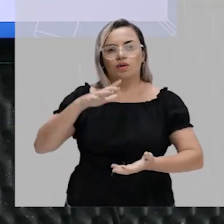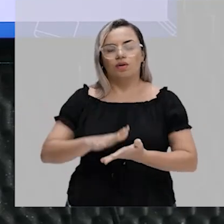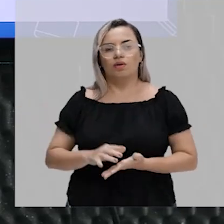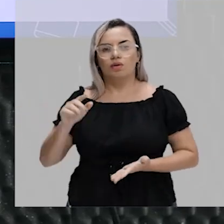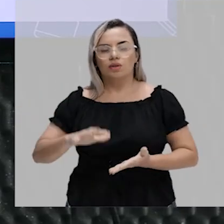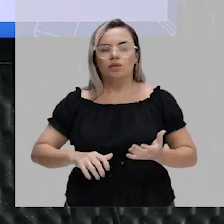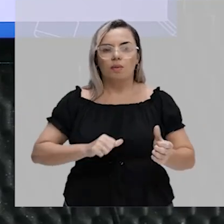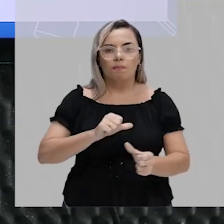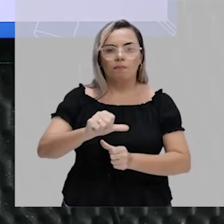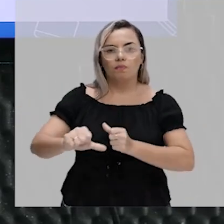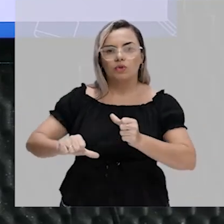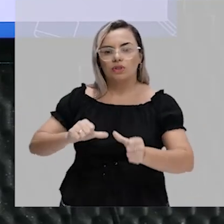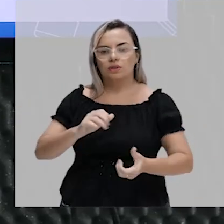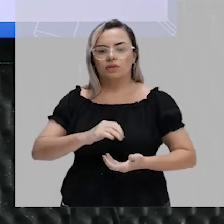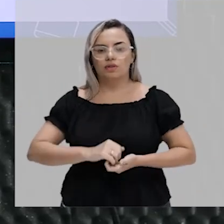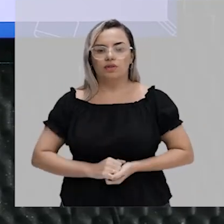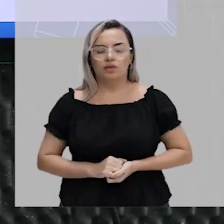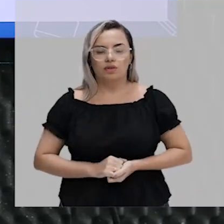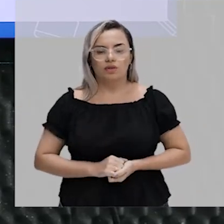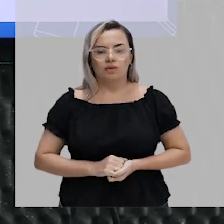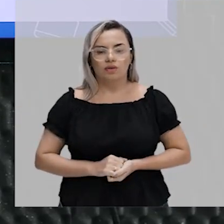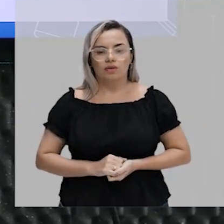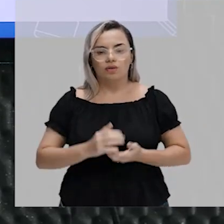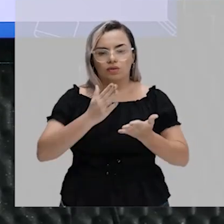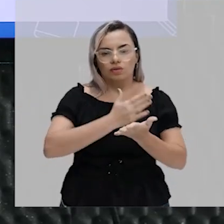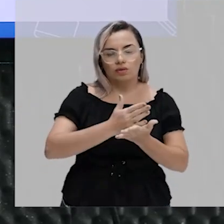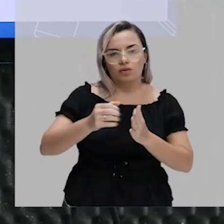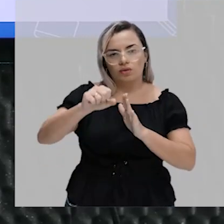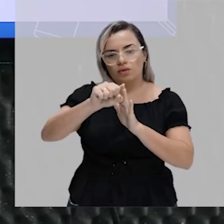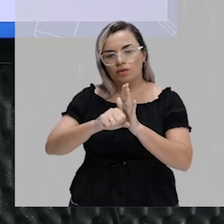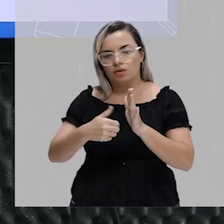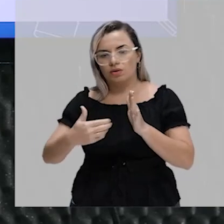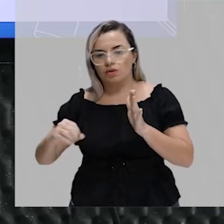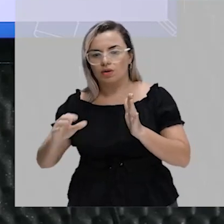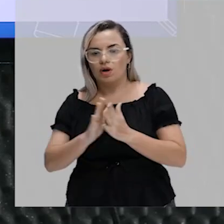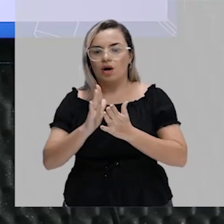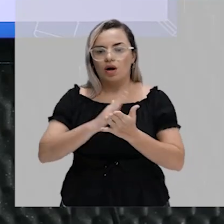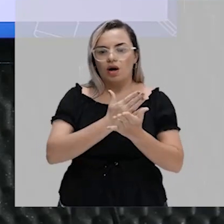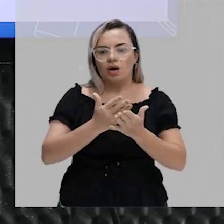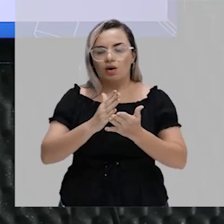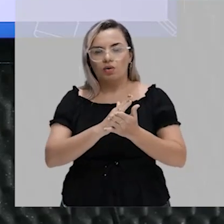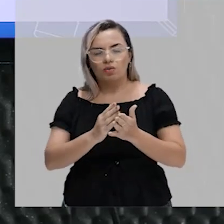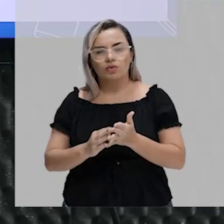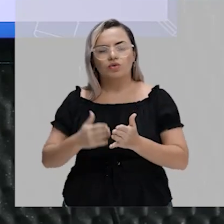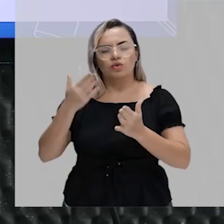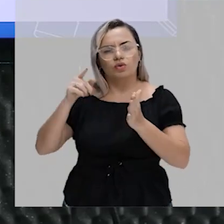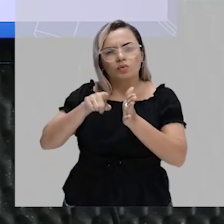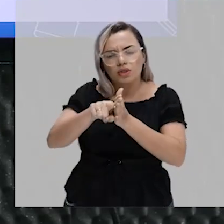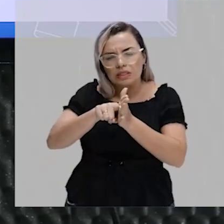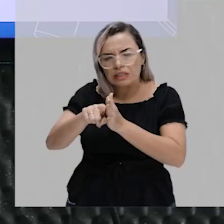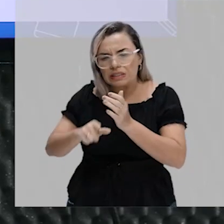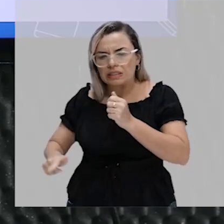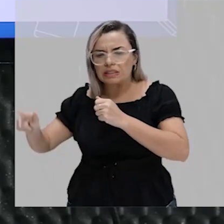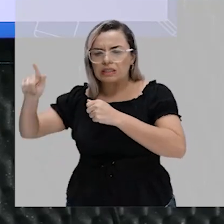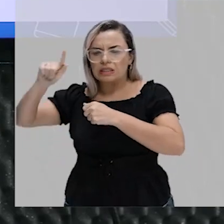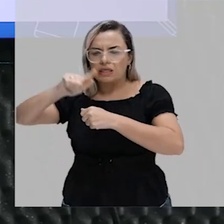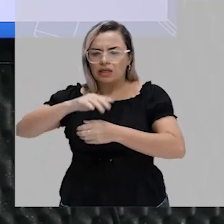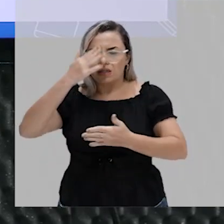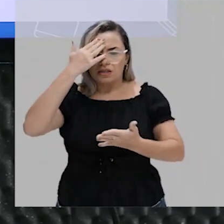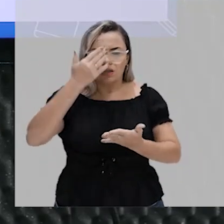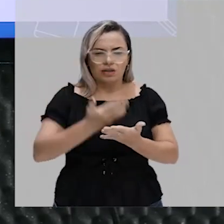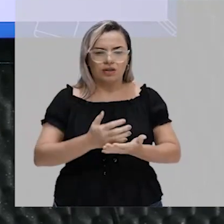dinâmica, em constante mudança. No início do século XX, alguns geólogos acreditavam que os continentes tinham se